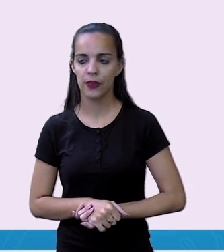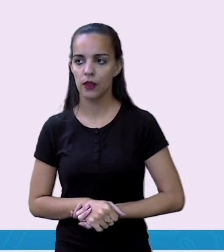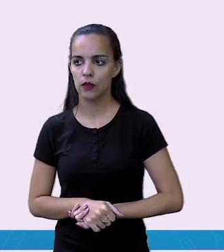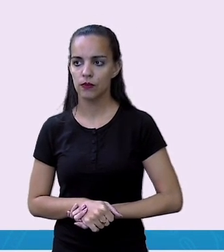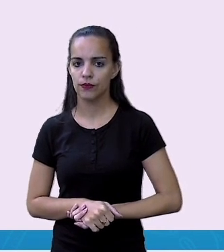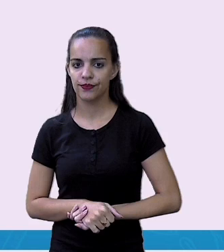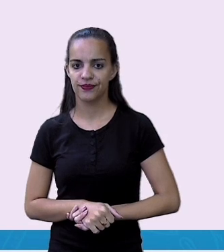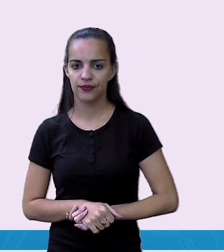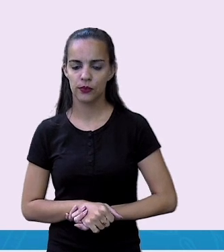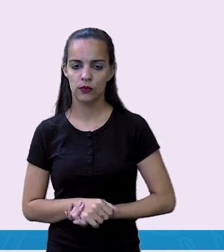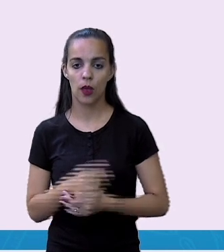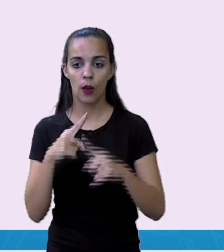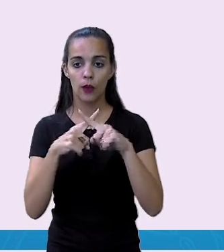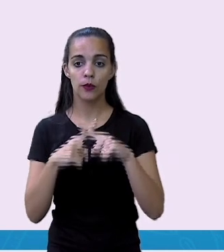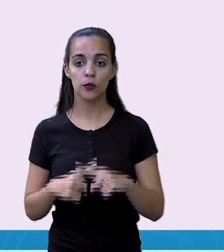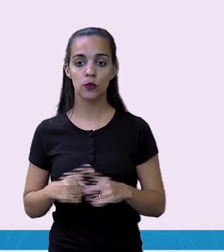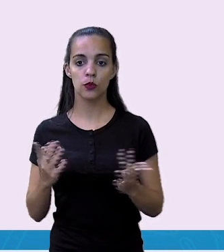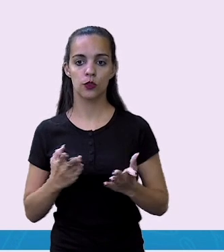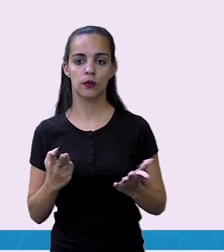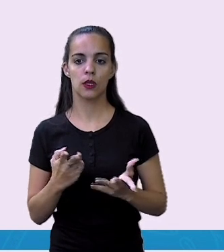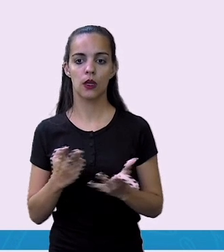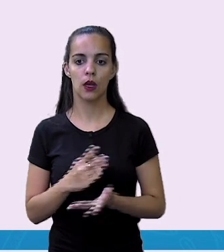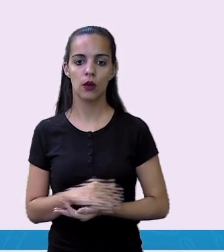vamos multiplicar